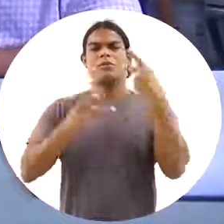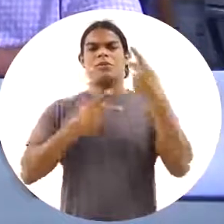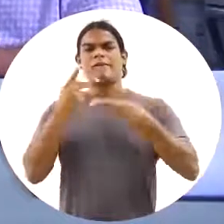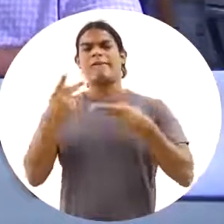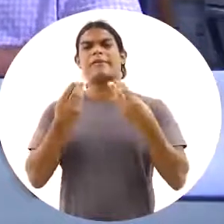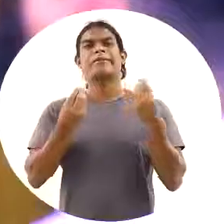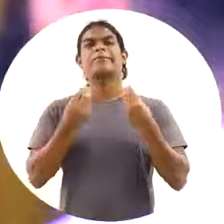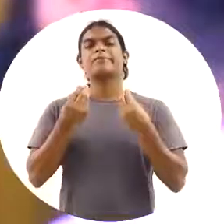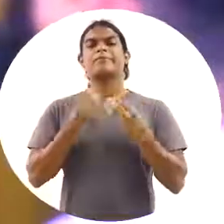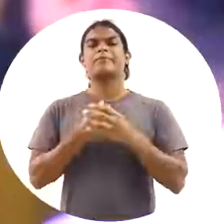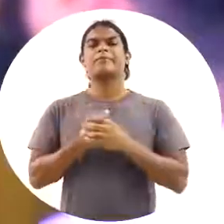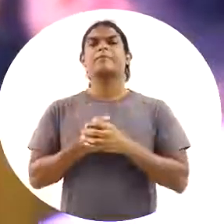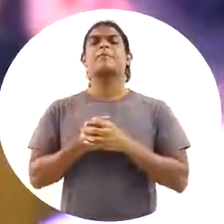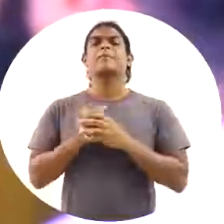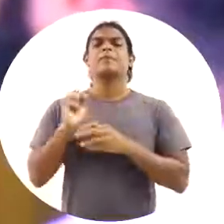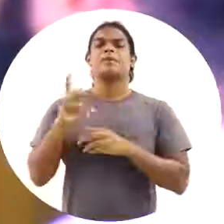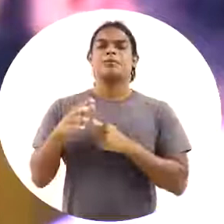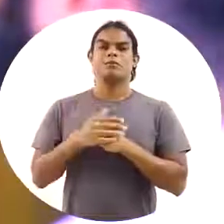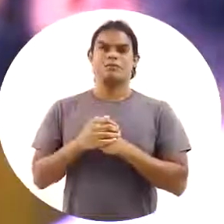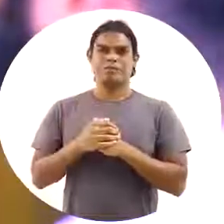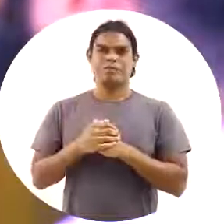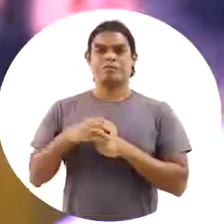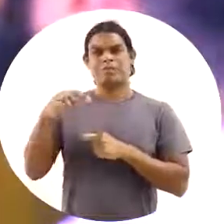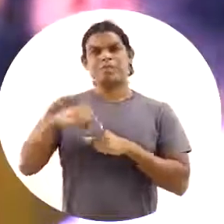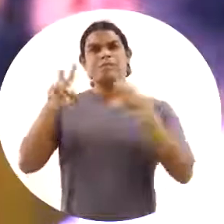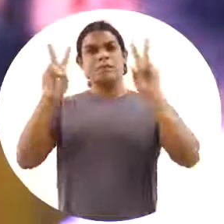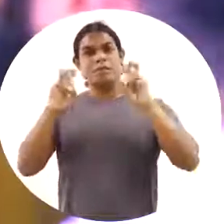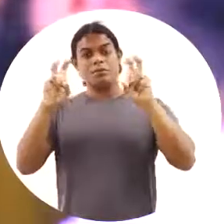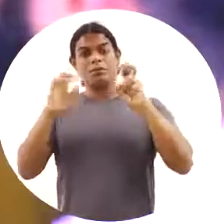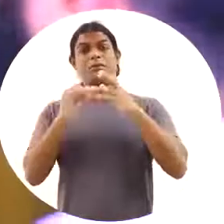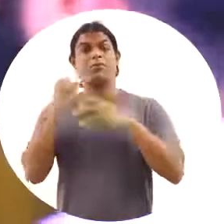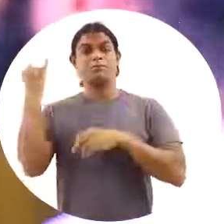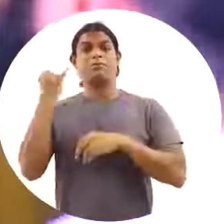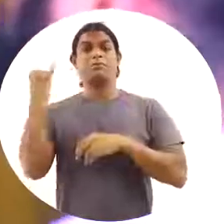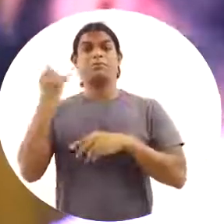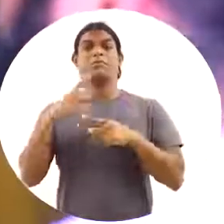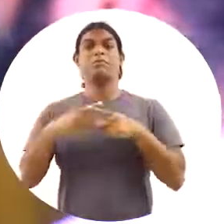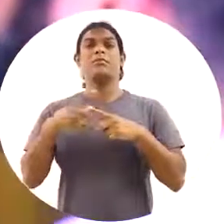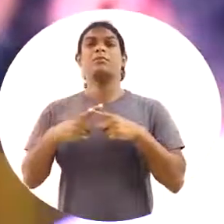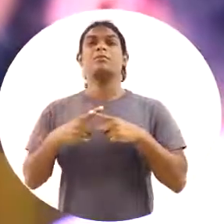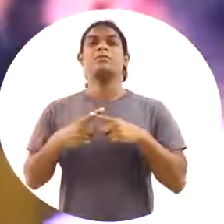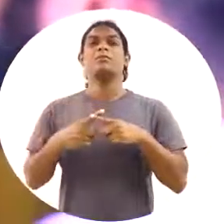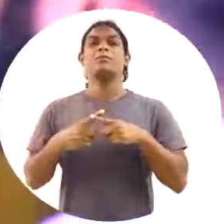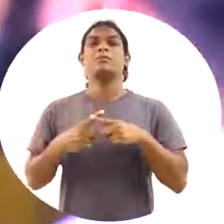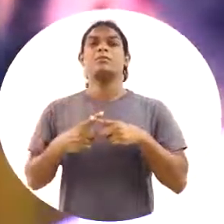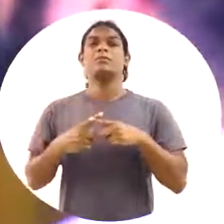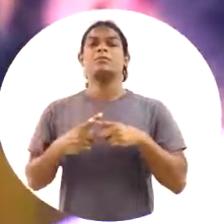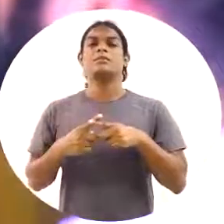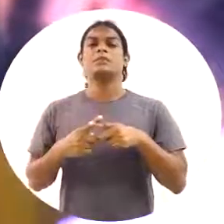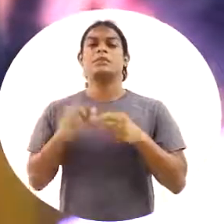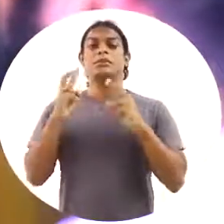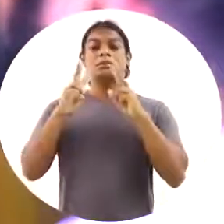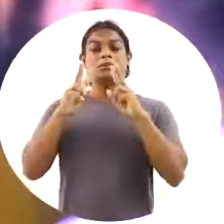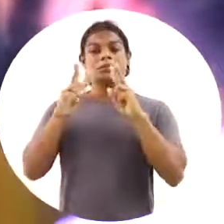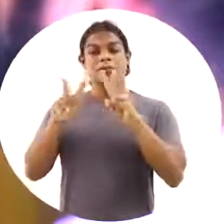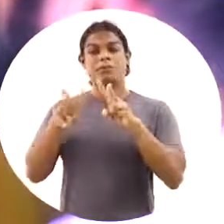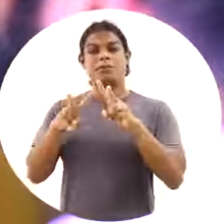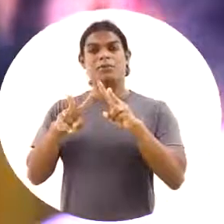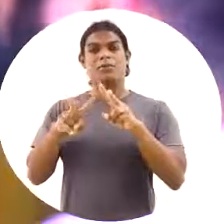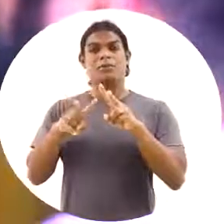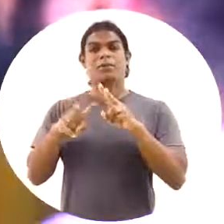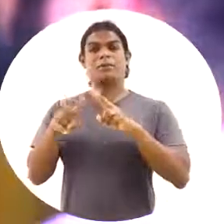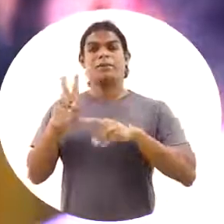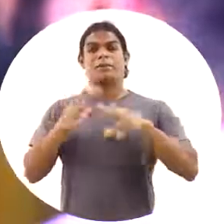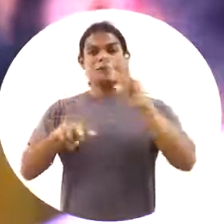você normalmente utiliza? Certo. Essa questão é uma questão muito interessante, Adailton, porque se a gente for dar uma olhada,